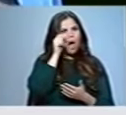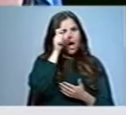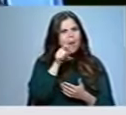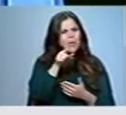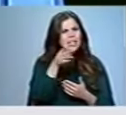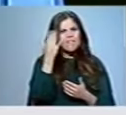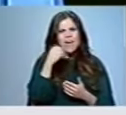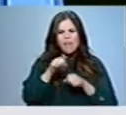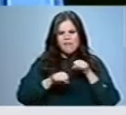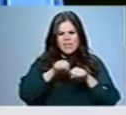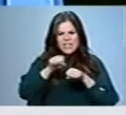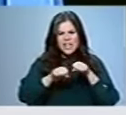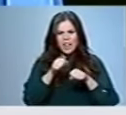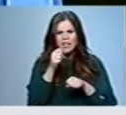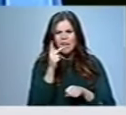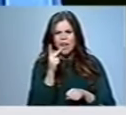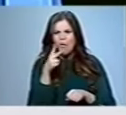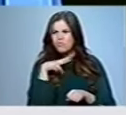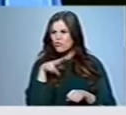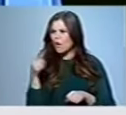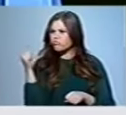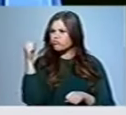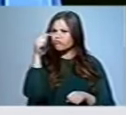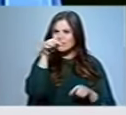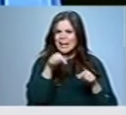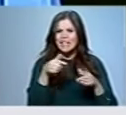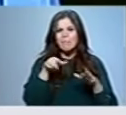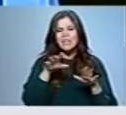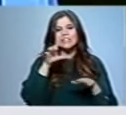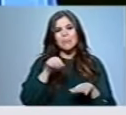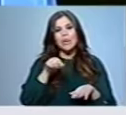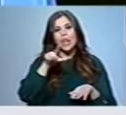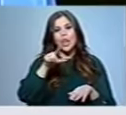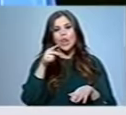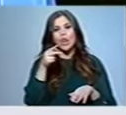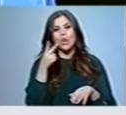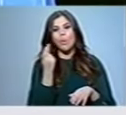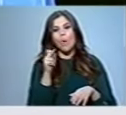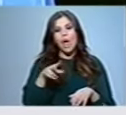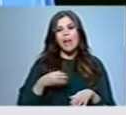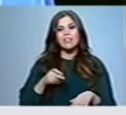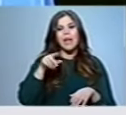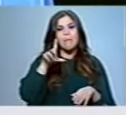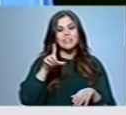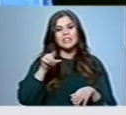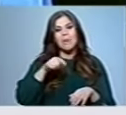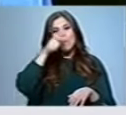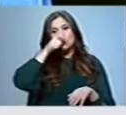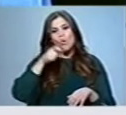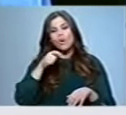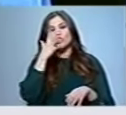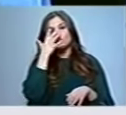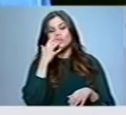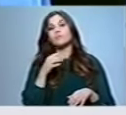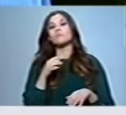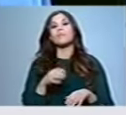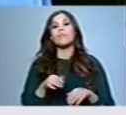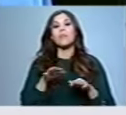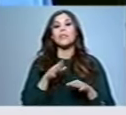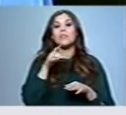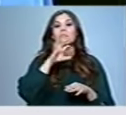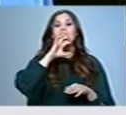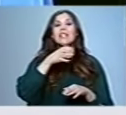Valcâmbre. E então acabou por ser não só portugueses, como também angolanos e alguns angolanos. O país mais bonito, portanto, não foi o meu preferido, mas foi mais